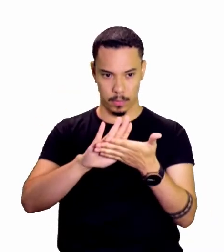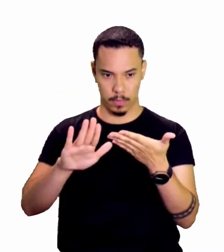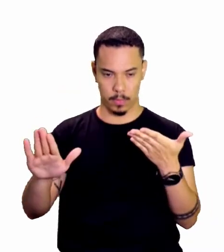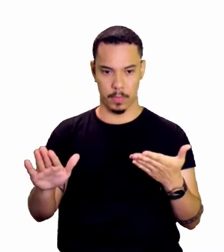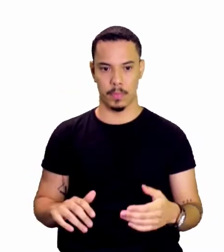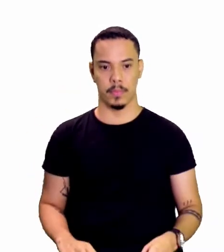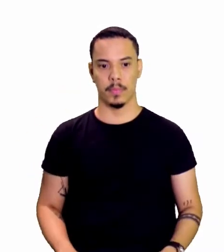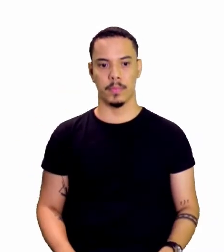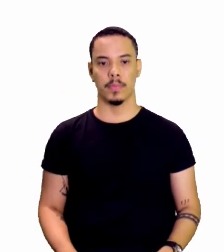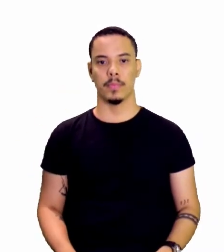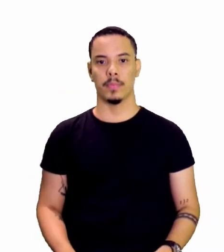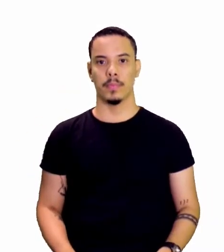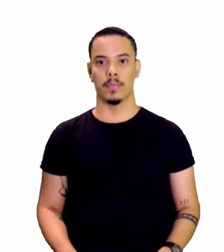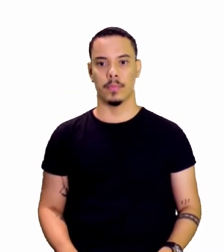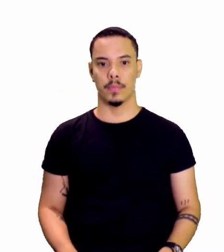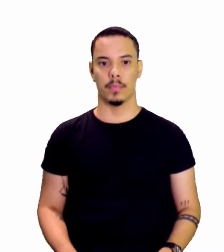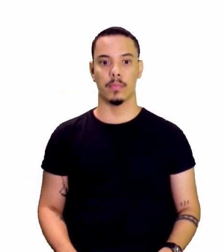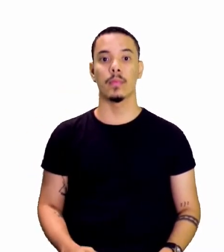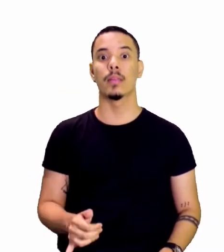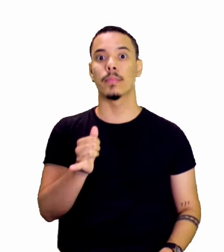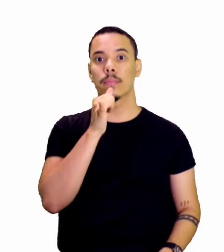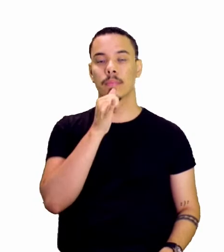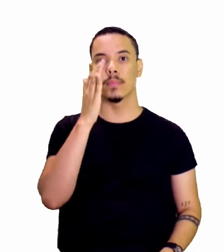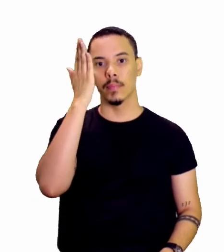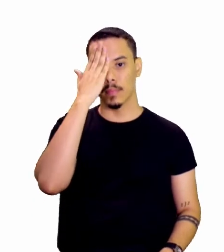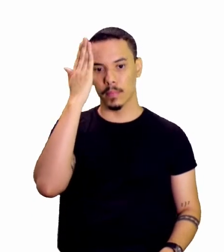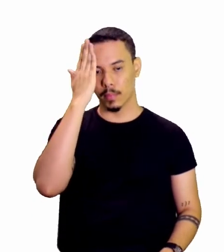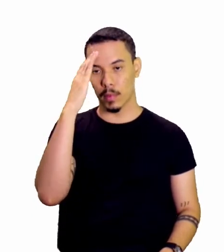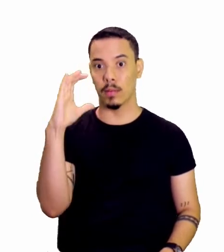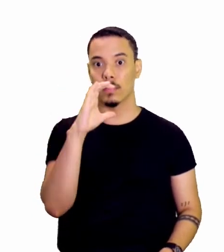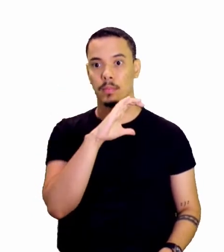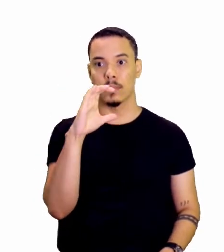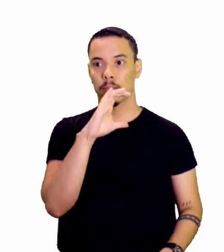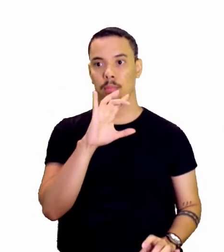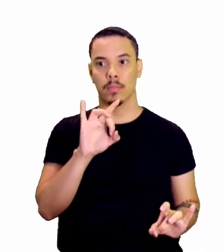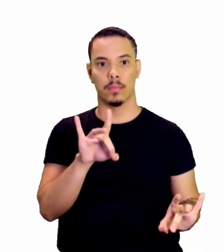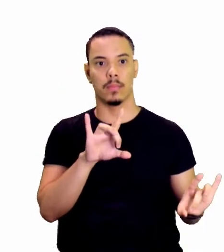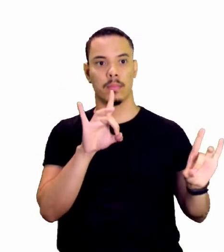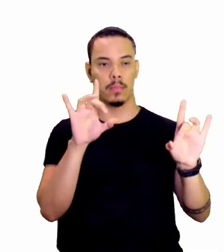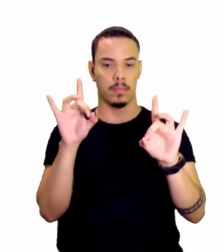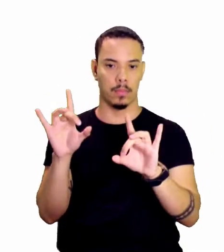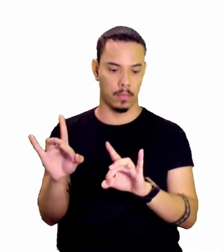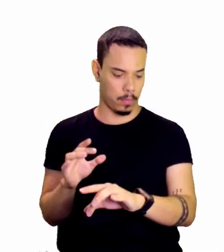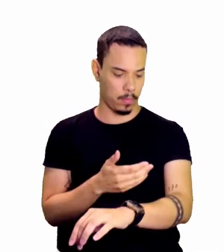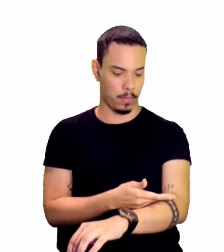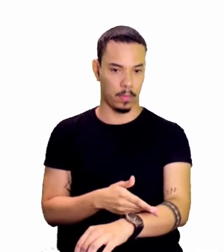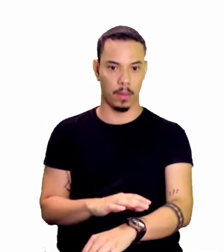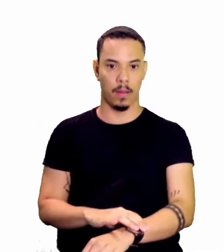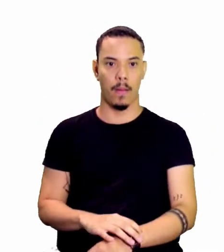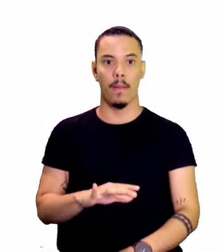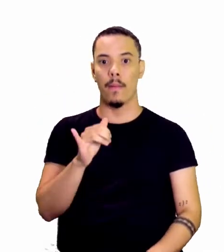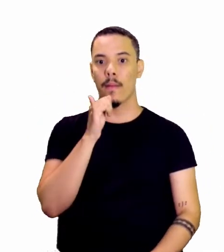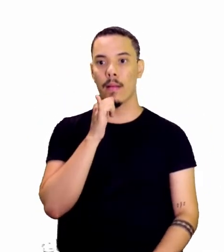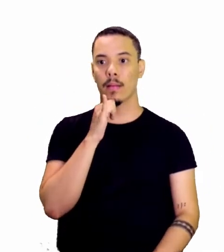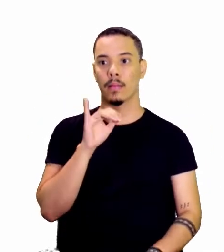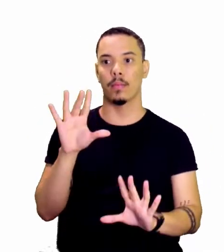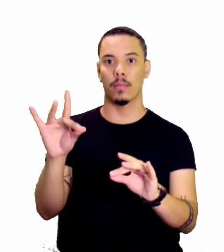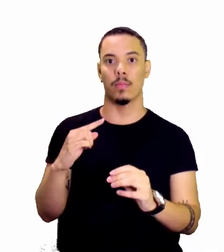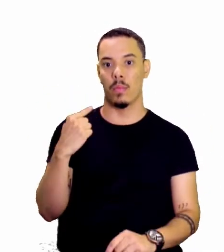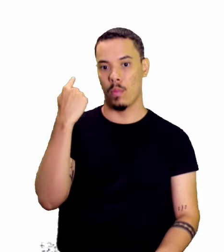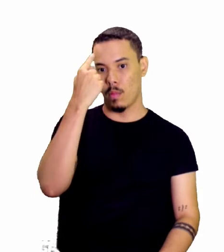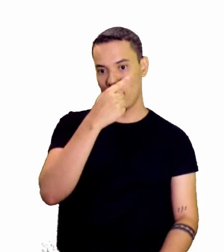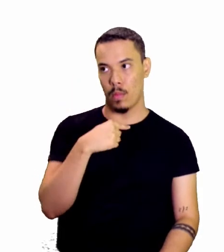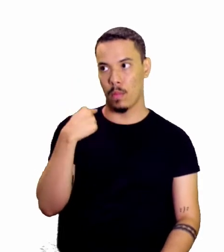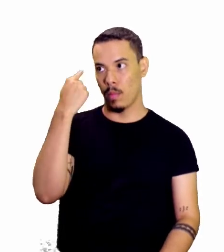e se eu quiser por exemplo calcular uma velocidade bem específico Olha só eu vou pegar ali somente o instante de uma